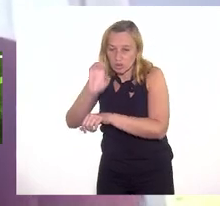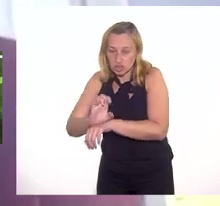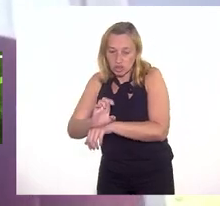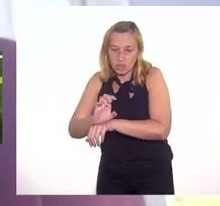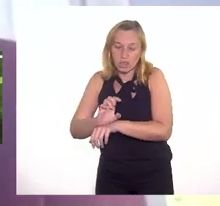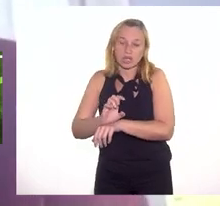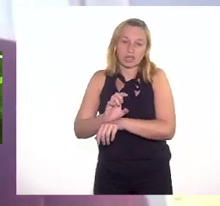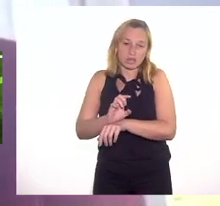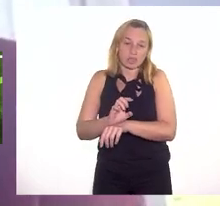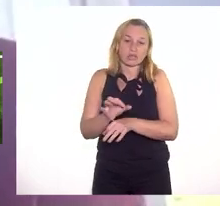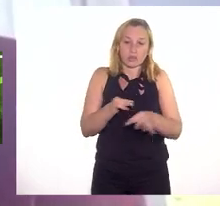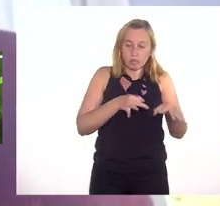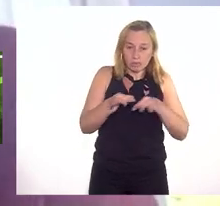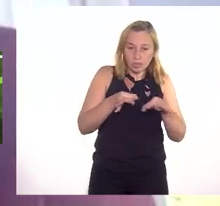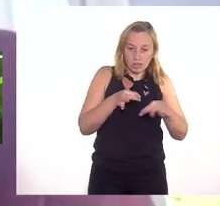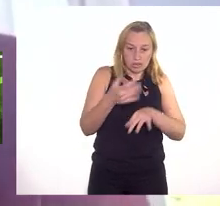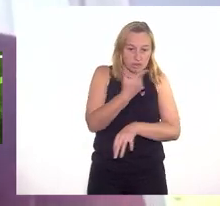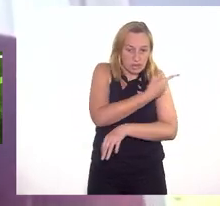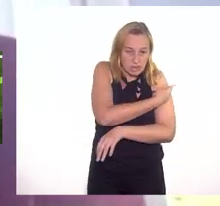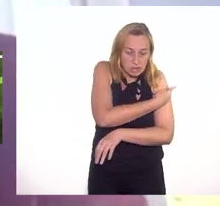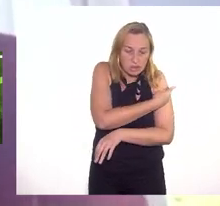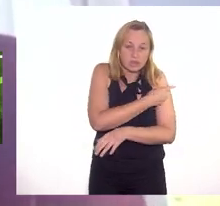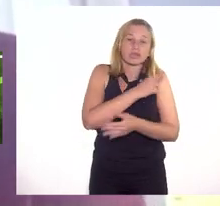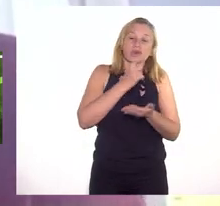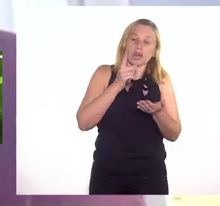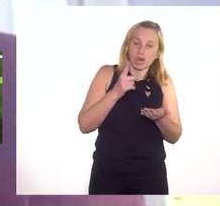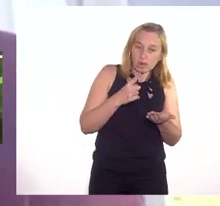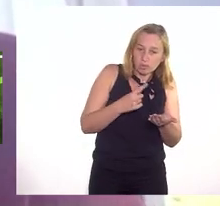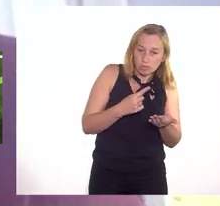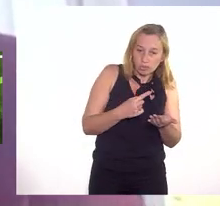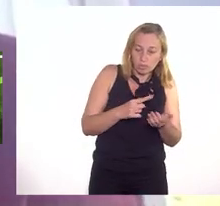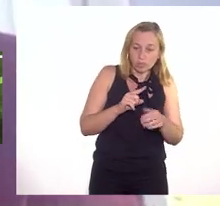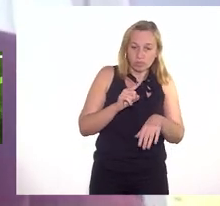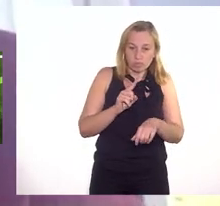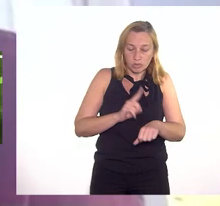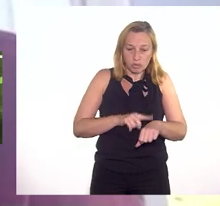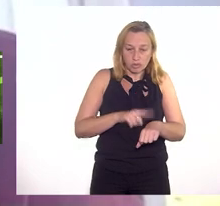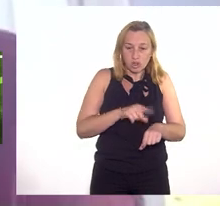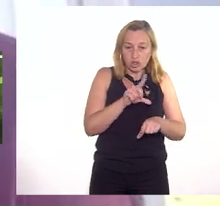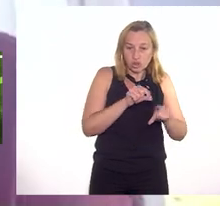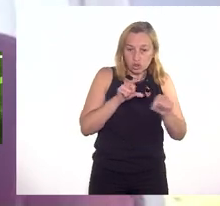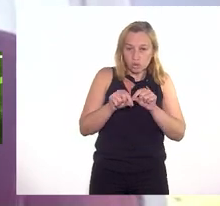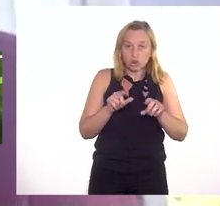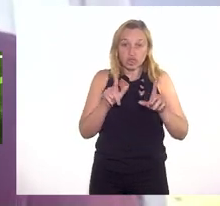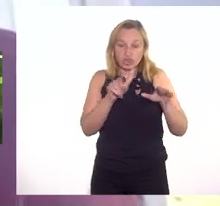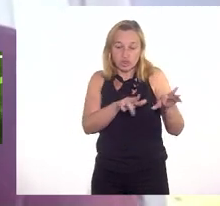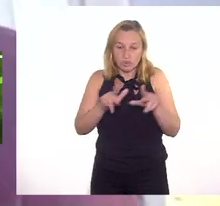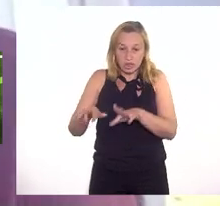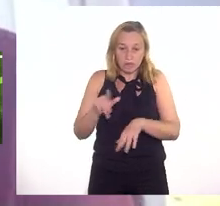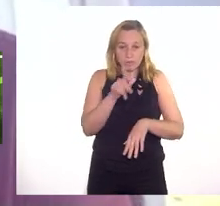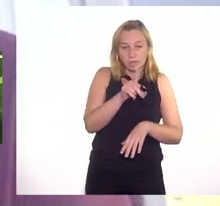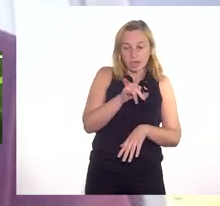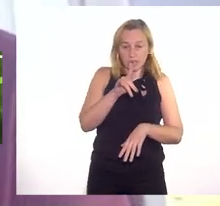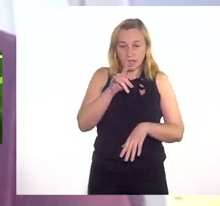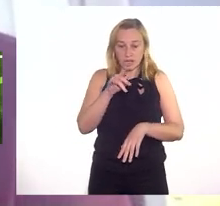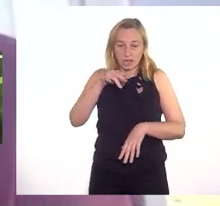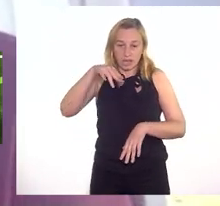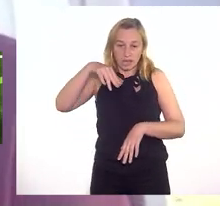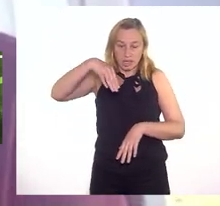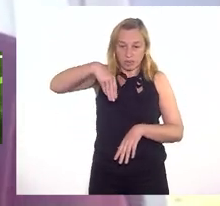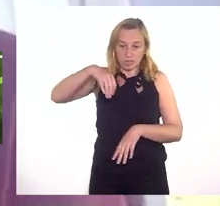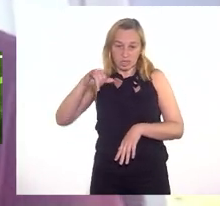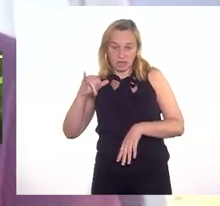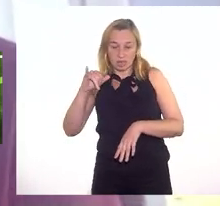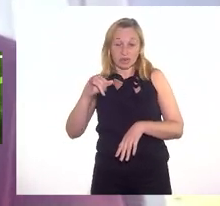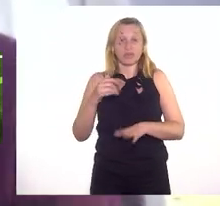seu próprio plano de vacinação, se em algum momento a gente fizer uma opção diferente do que está no PNI, a gente vai